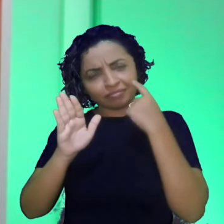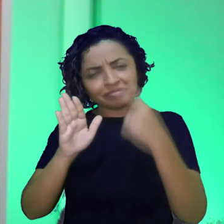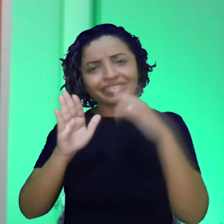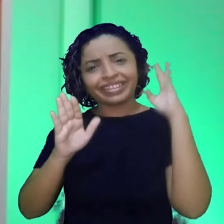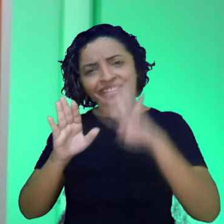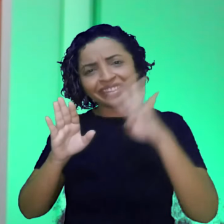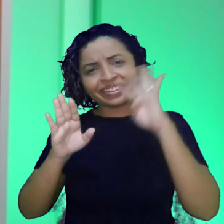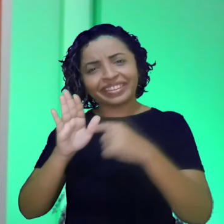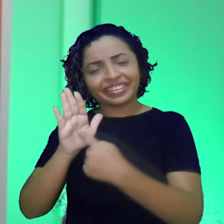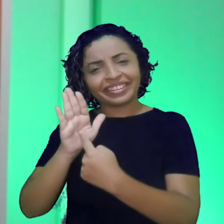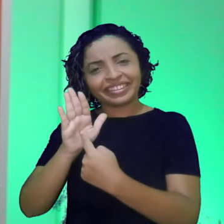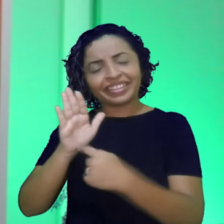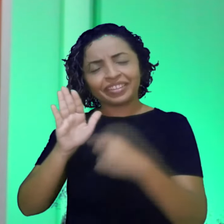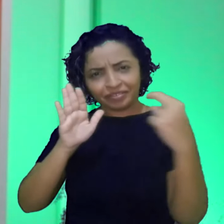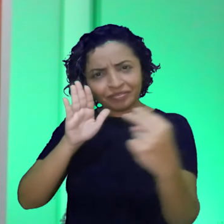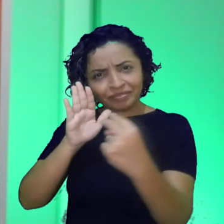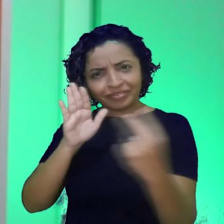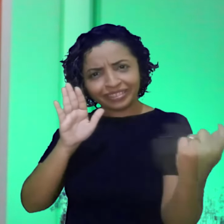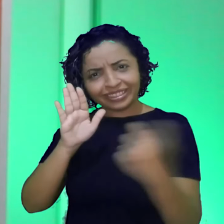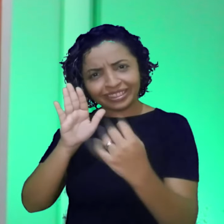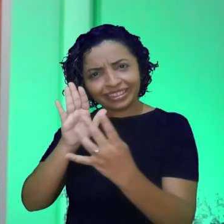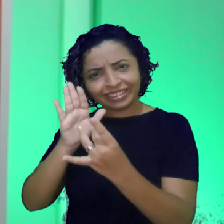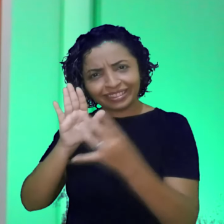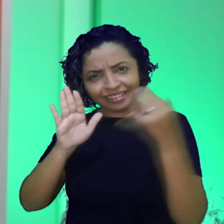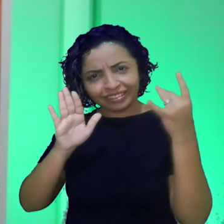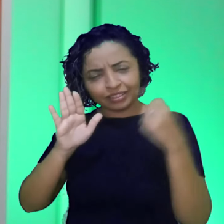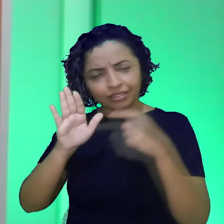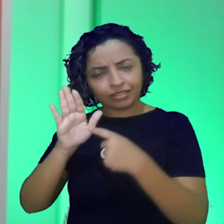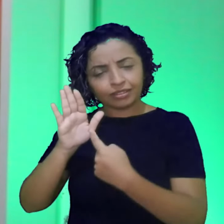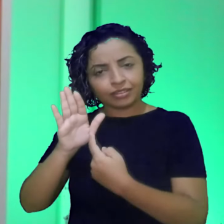aqui. Vocês estão conseguindo ver os detalhes?